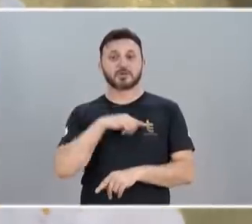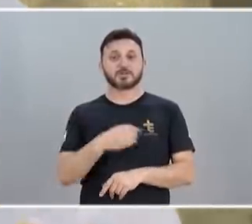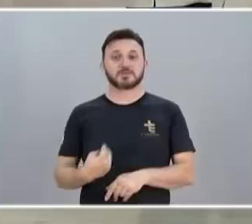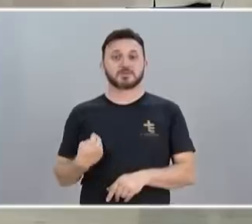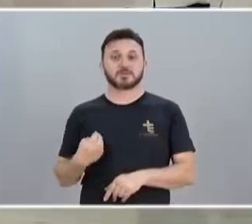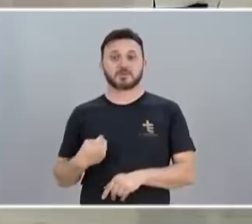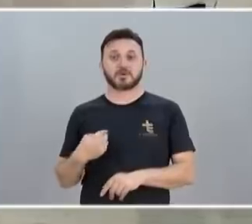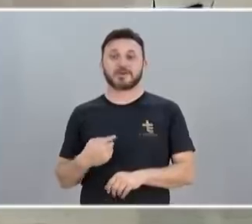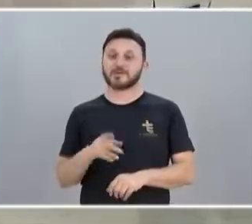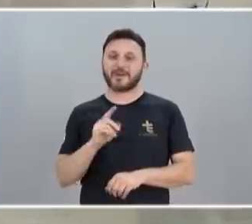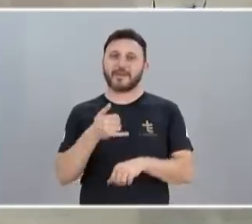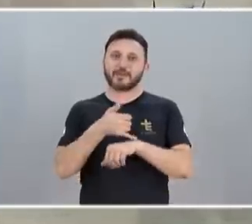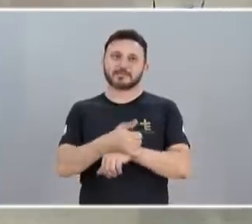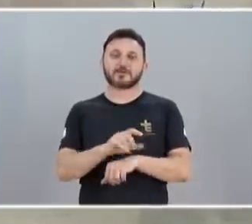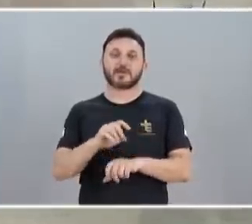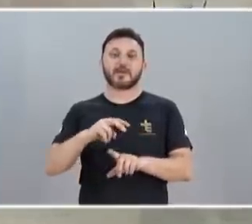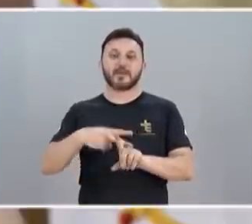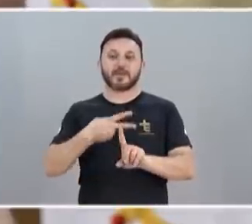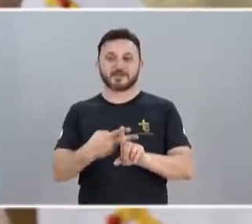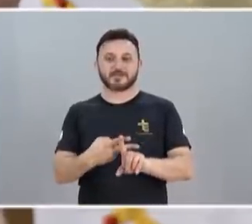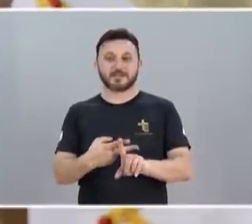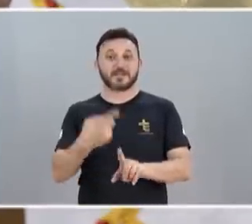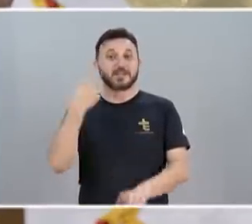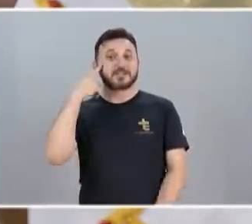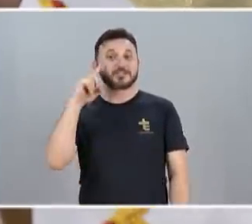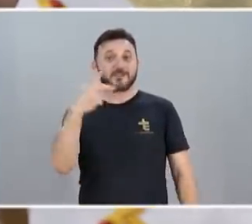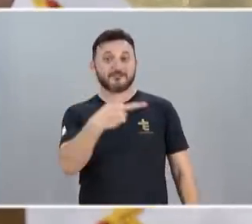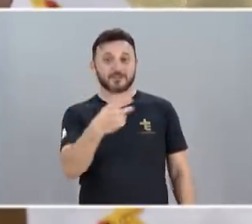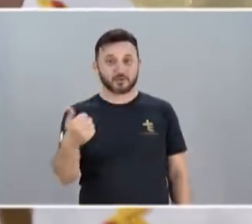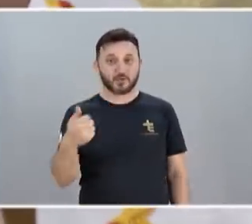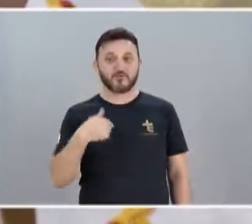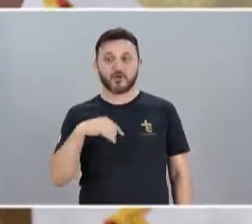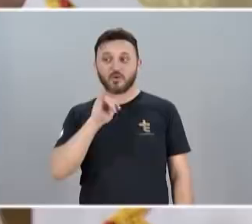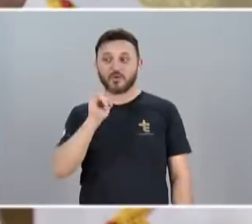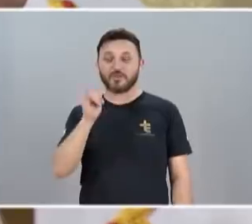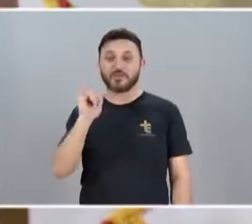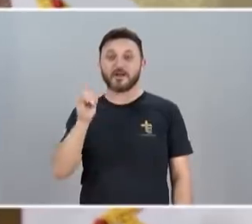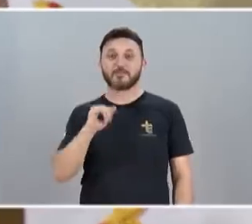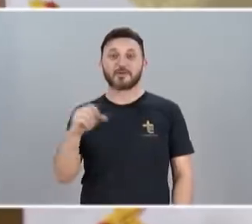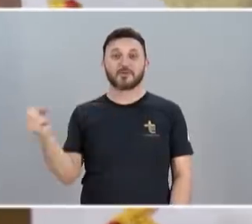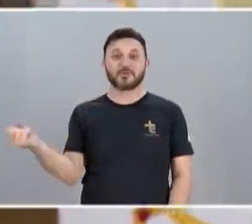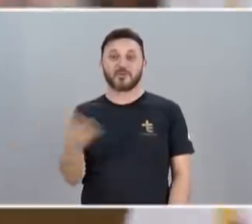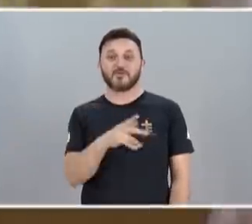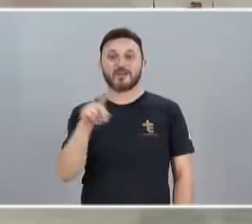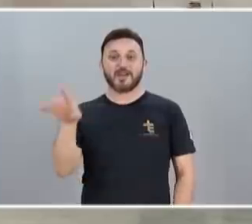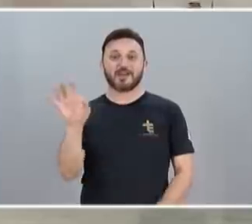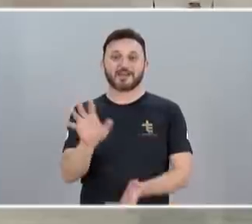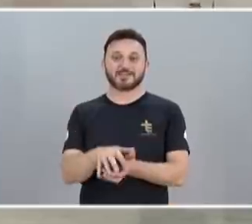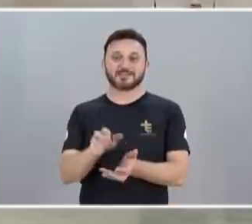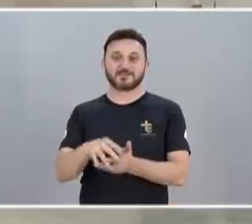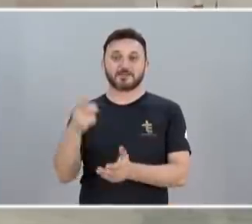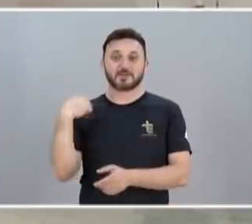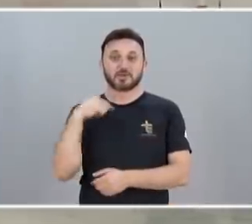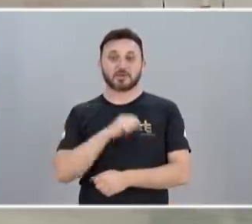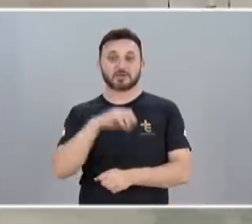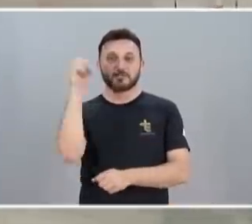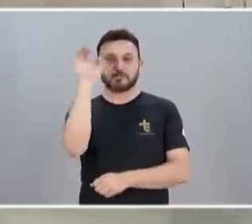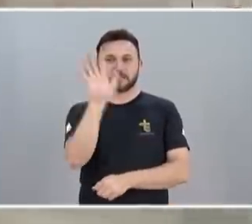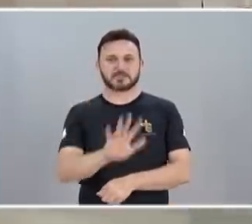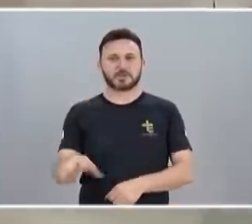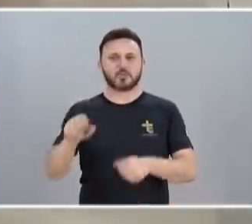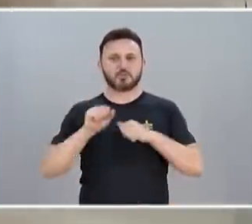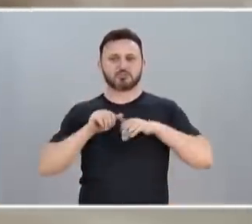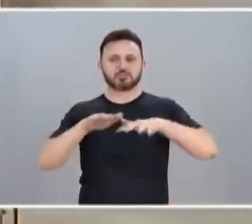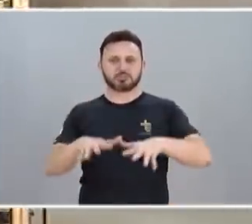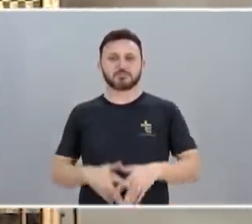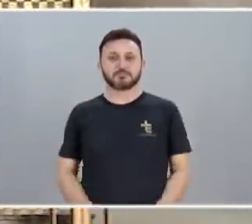dia 21 eu vou contar uma novidade em Recife. E também todo o Brasil, nós estamos na expansão. Faça a sua doação